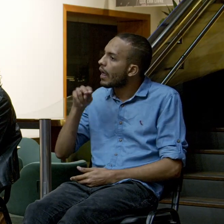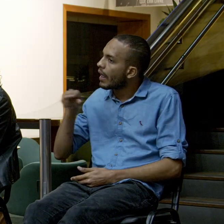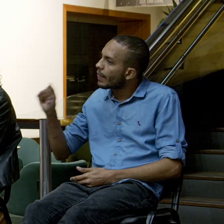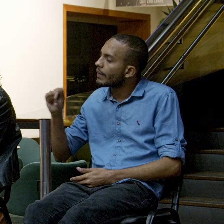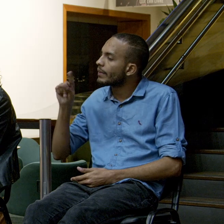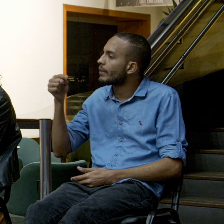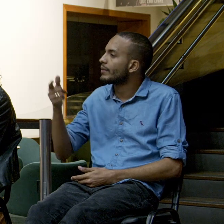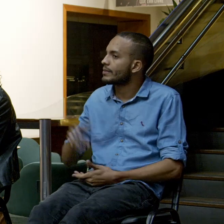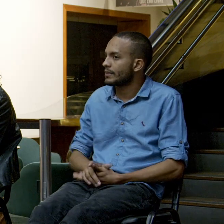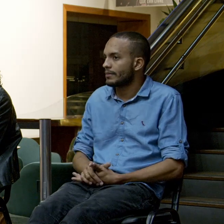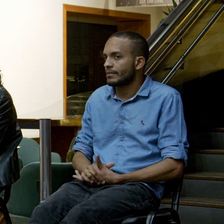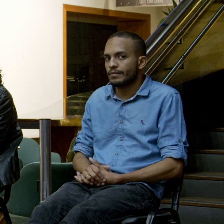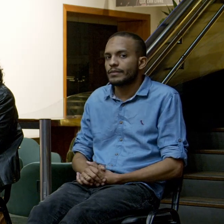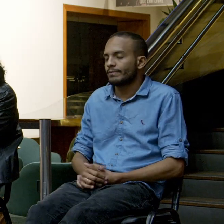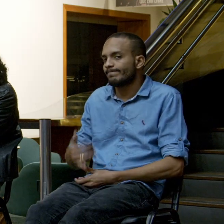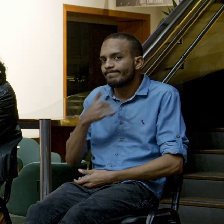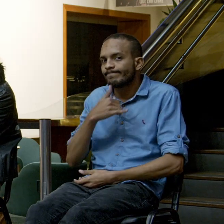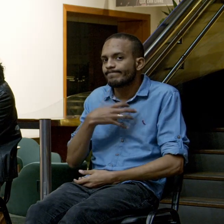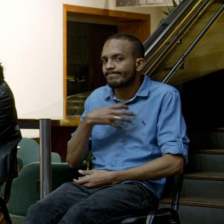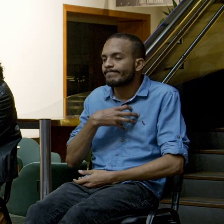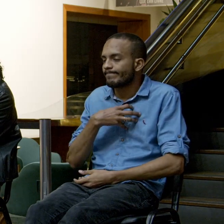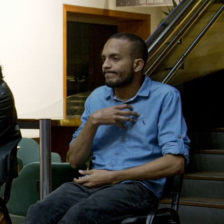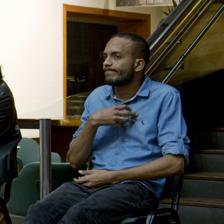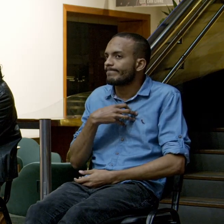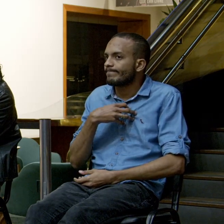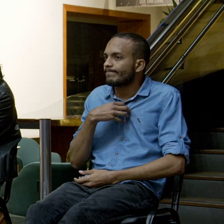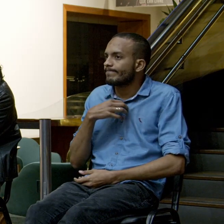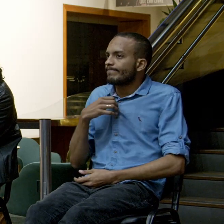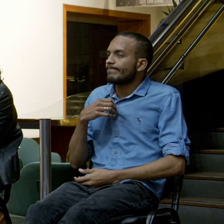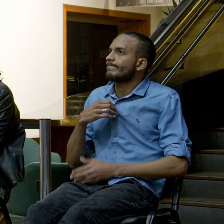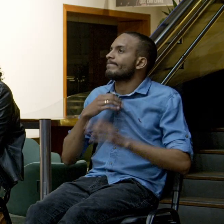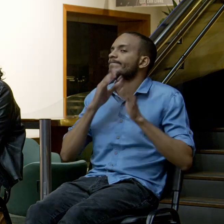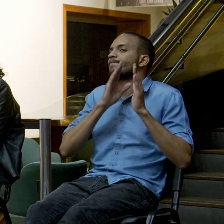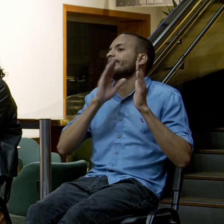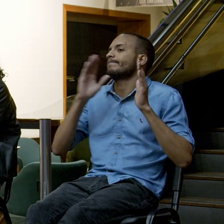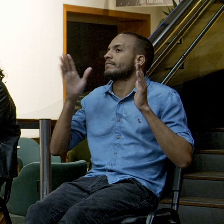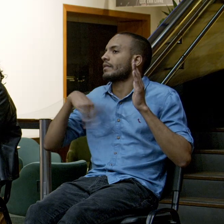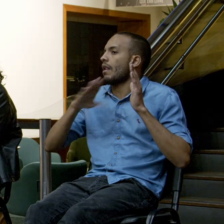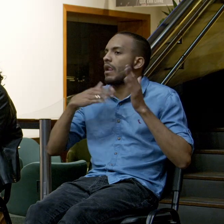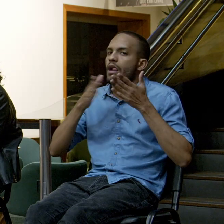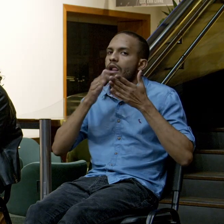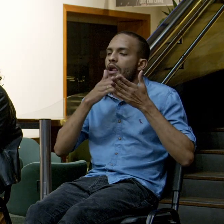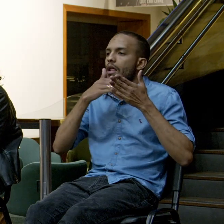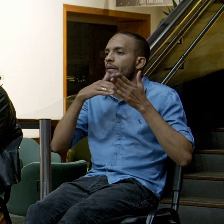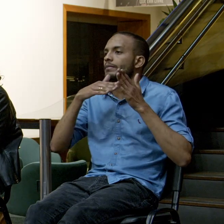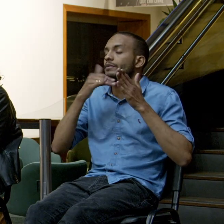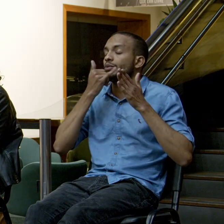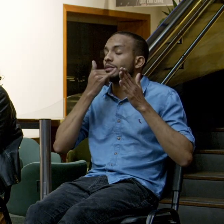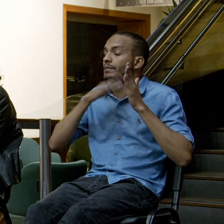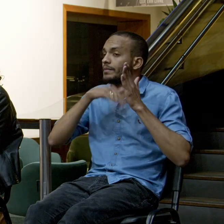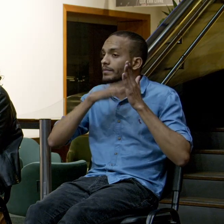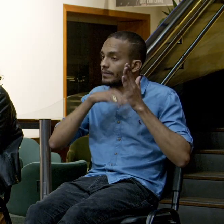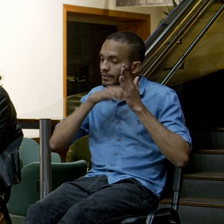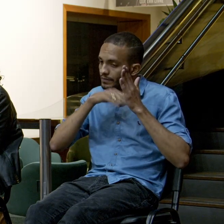né? Foi triste ver um acervo num lugar onde ela fez coisas tão